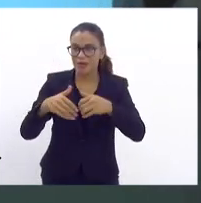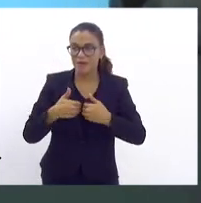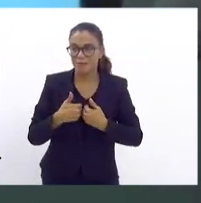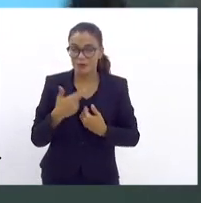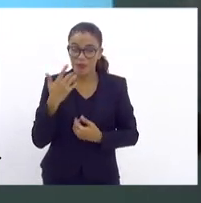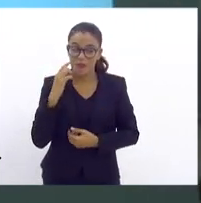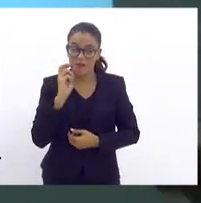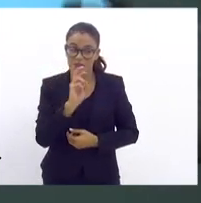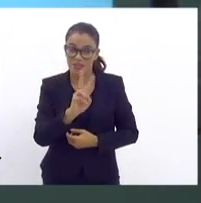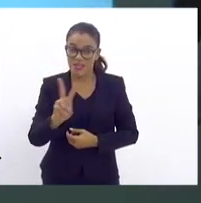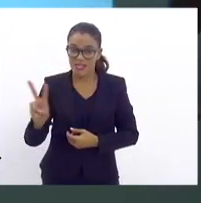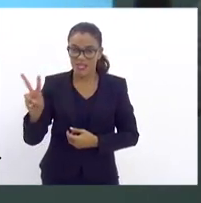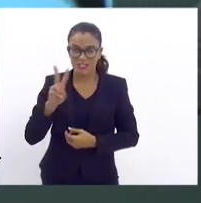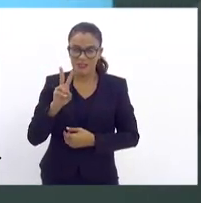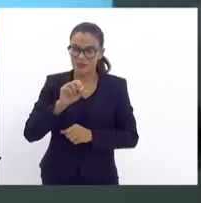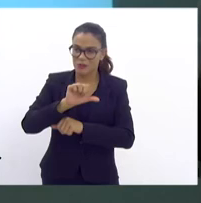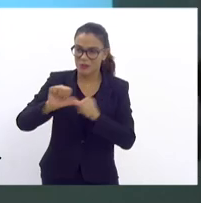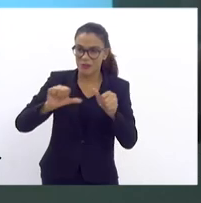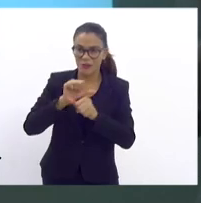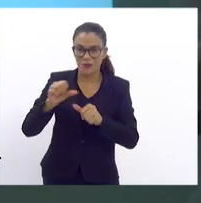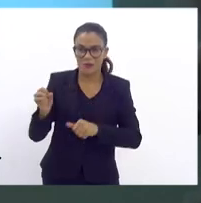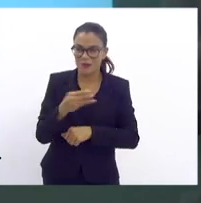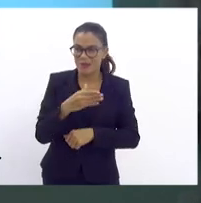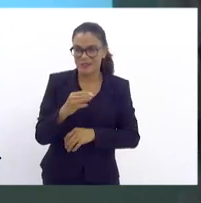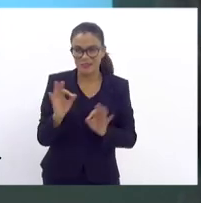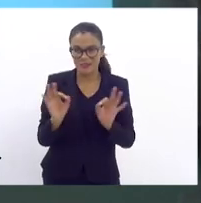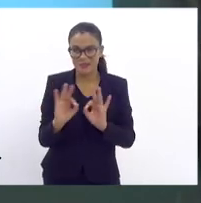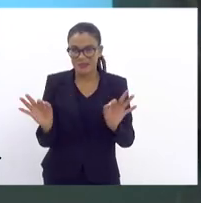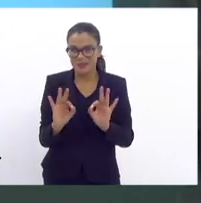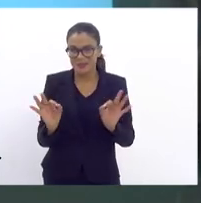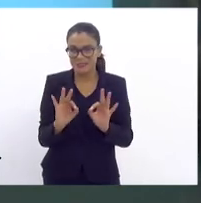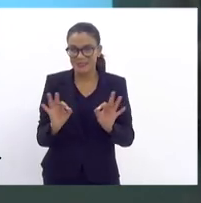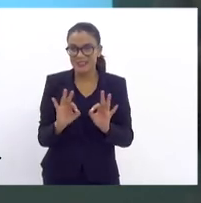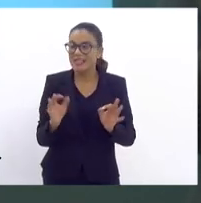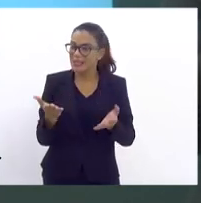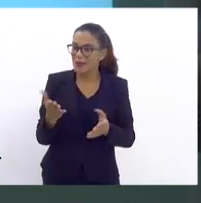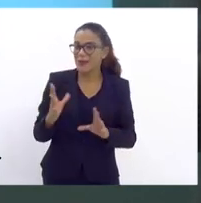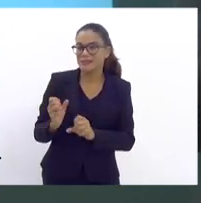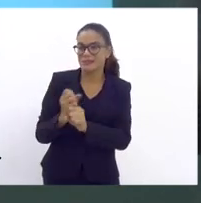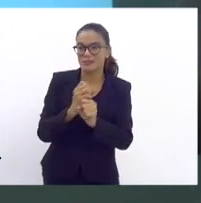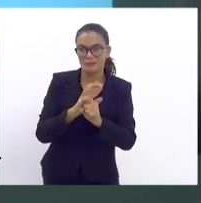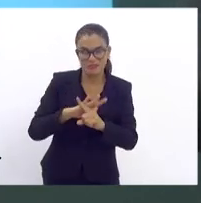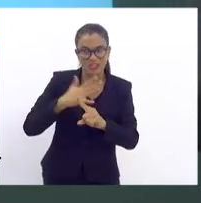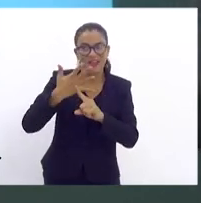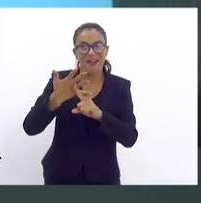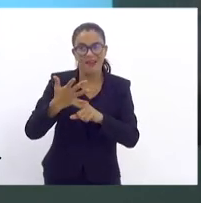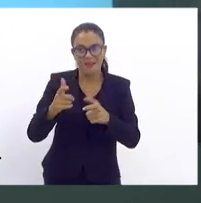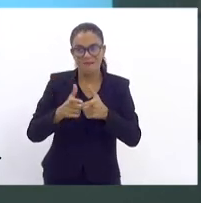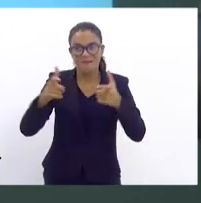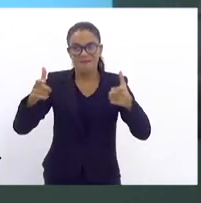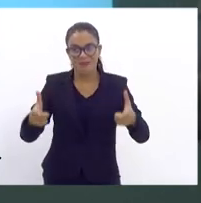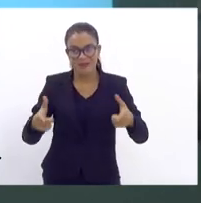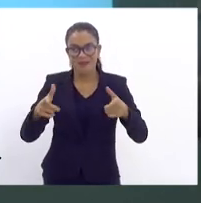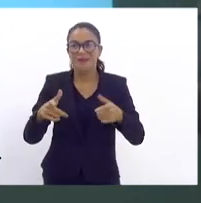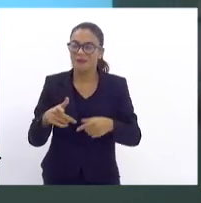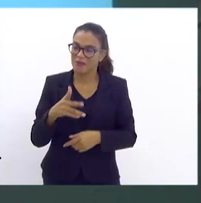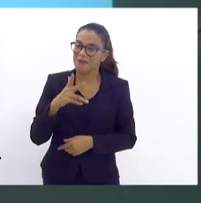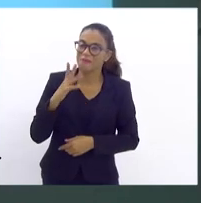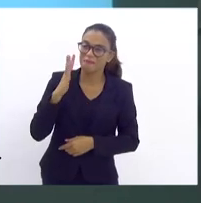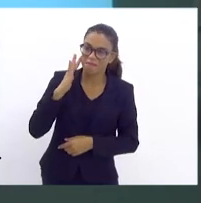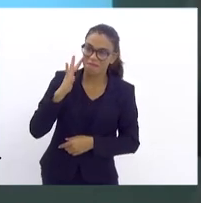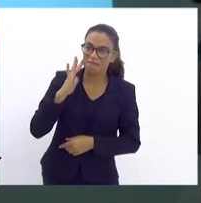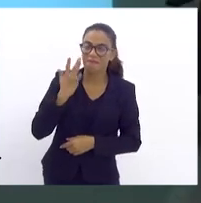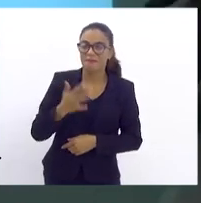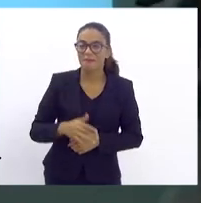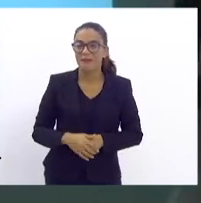ainda não atualizaram estão colocando lá que nós temos 2 milhões de pessoas com autismo esse número já tá bem maior pode considerar e talvez mais